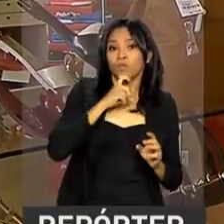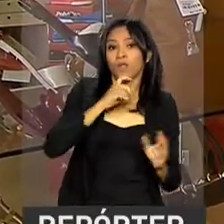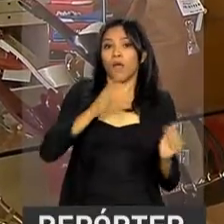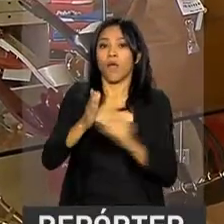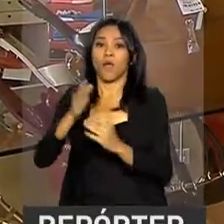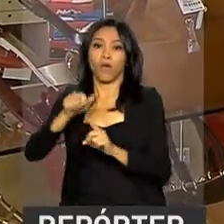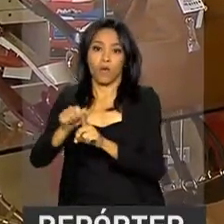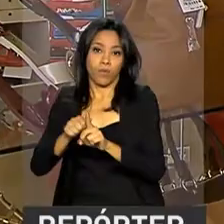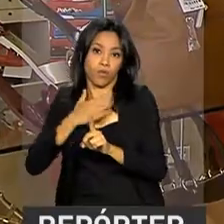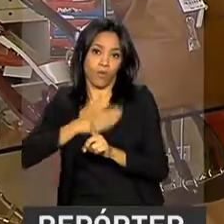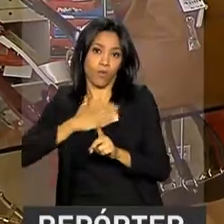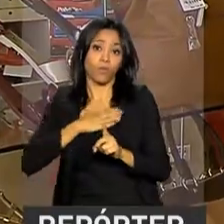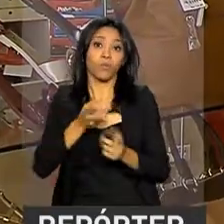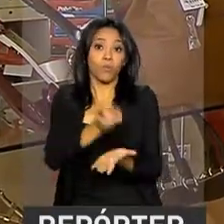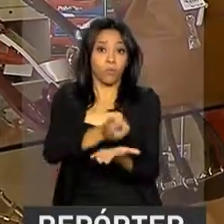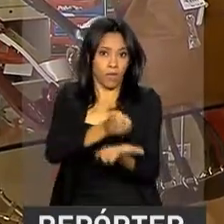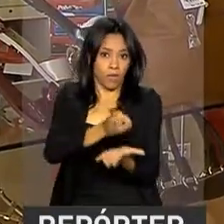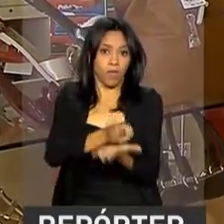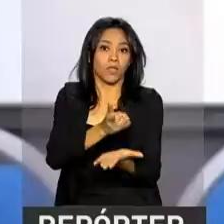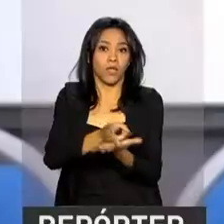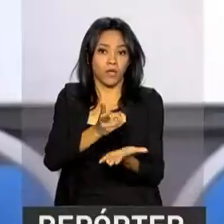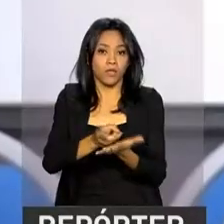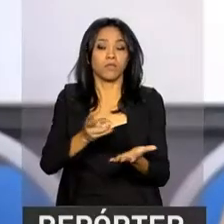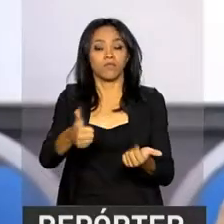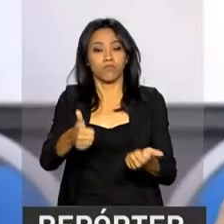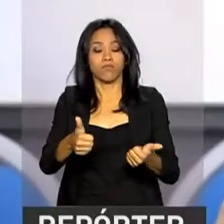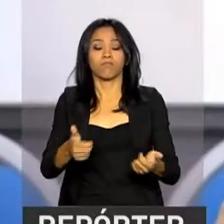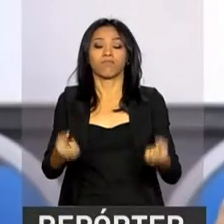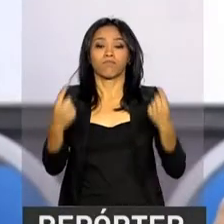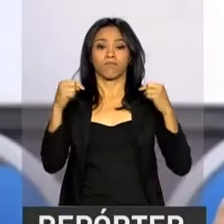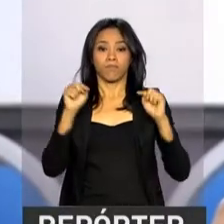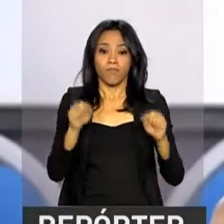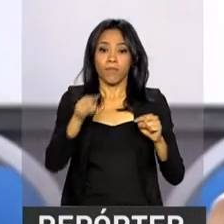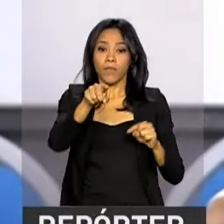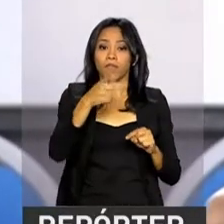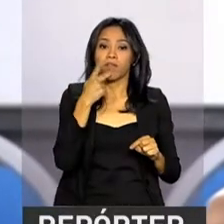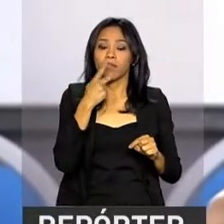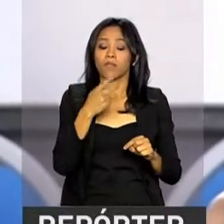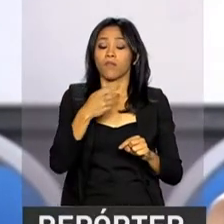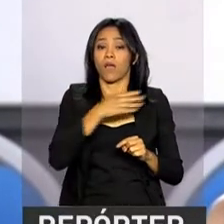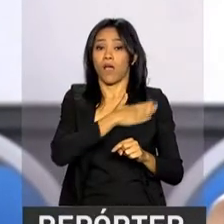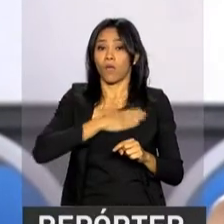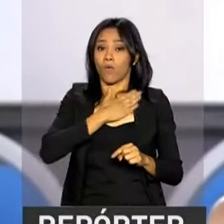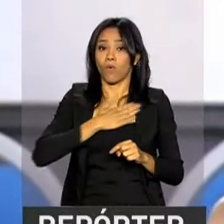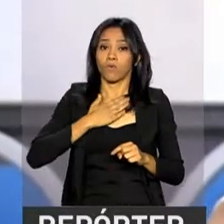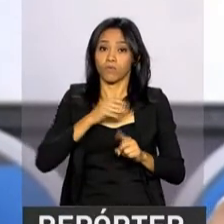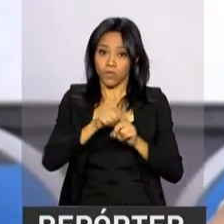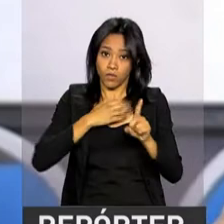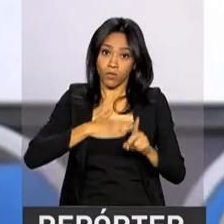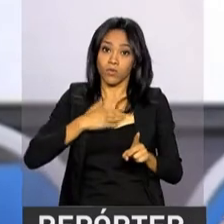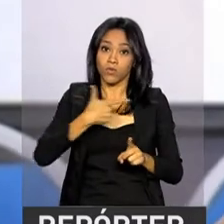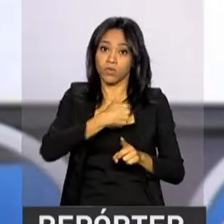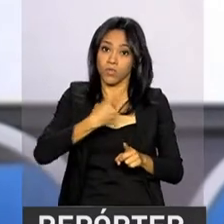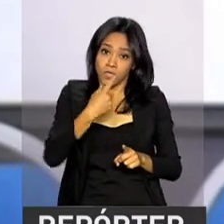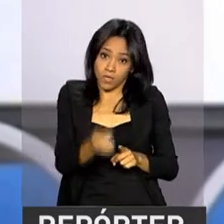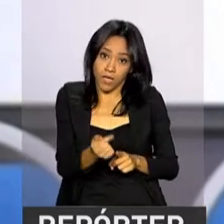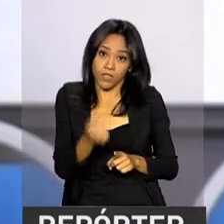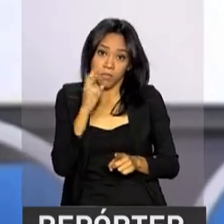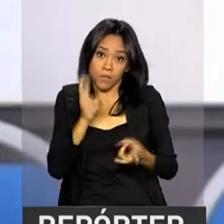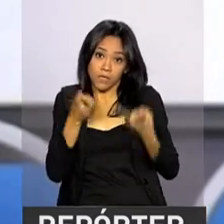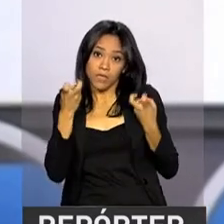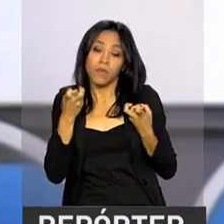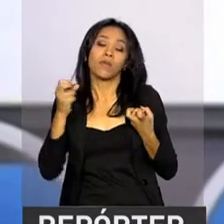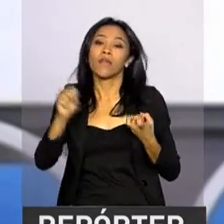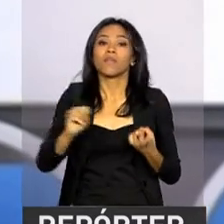e acumulando resultados positivos 9 o quadro macroeconômico em agosto 17 mostra tanto você observando a